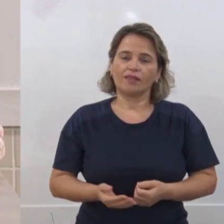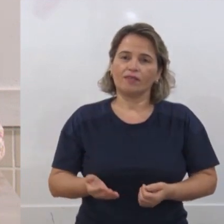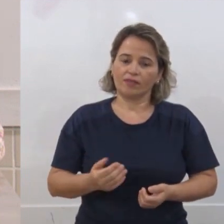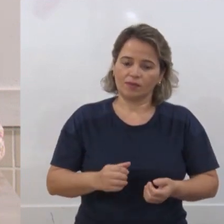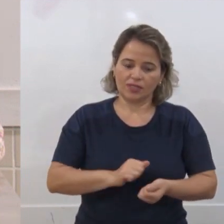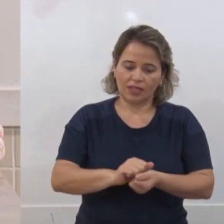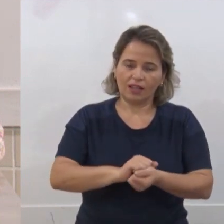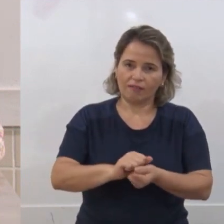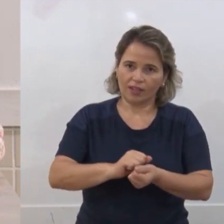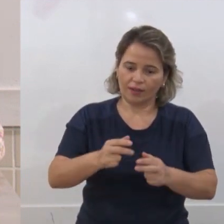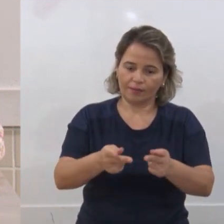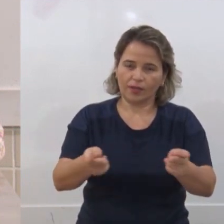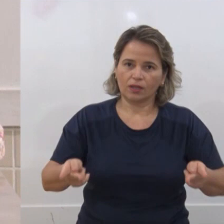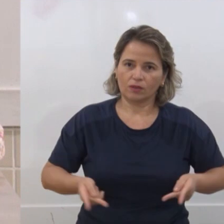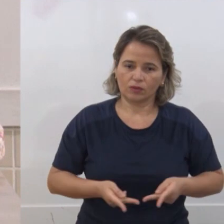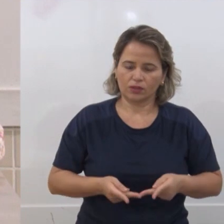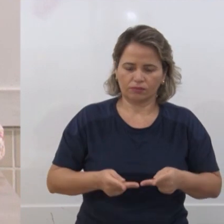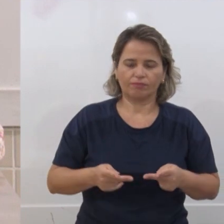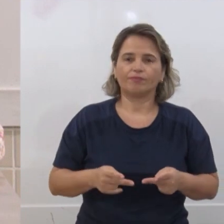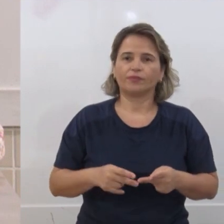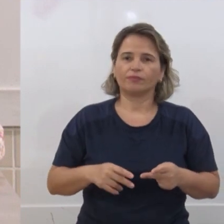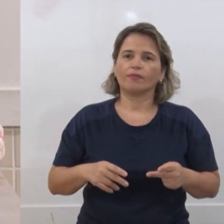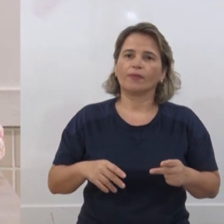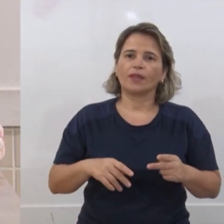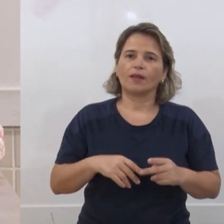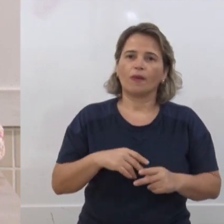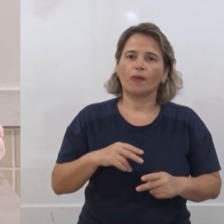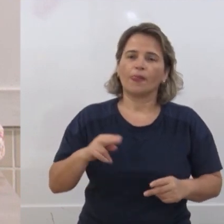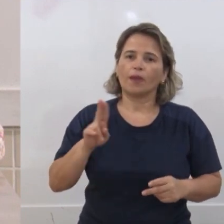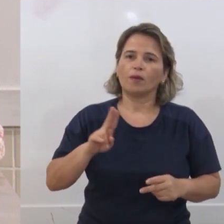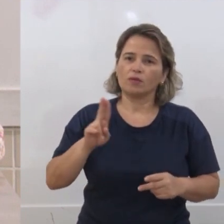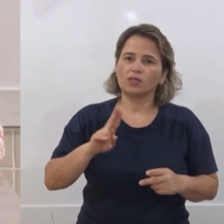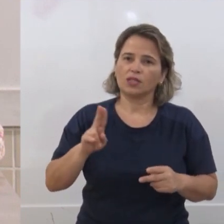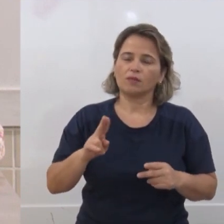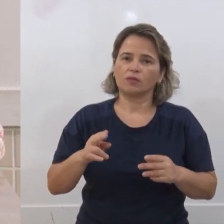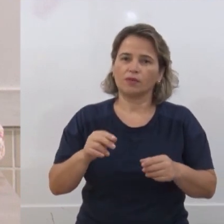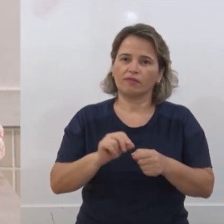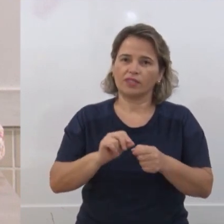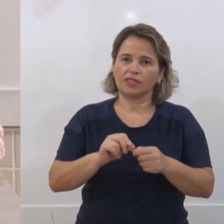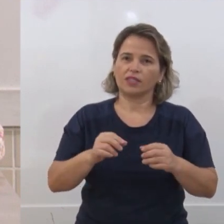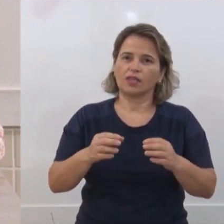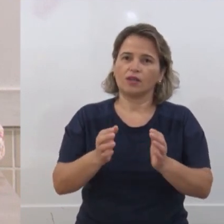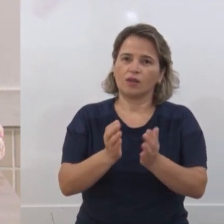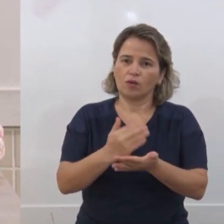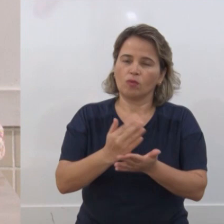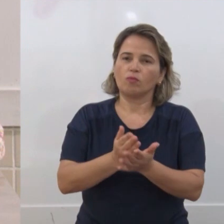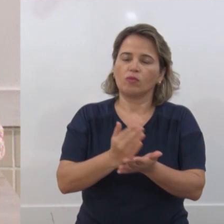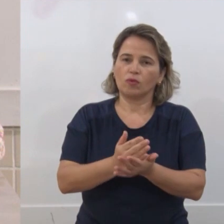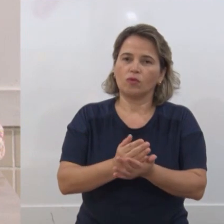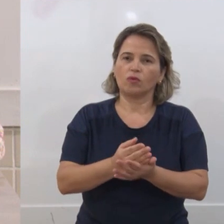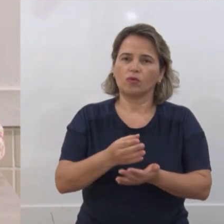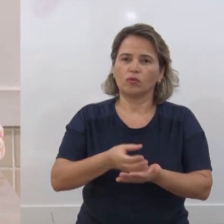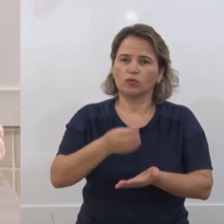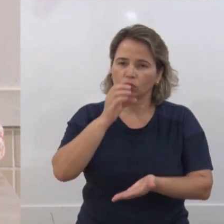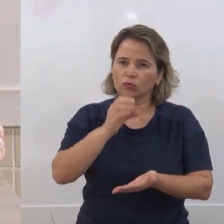nós utilizamos no bolo. Depois que nós comemos o bolo, degustamos o bolo, tomamos um suco, vamos